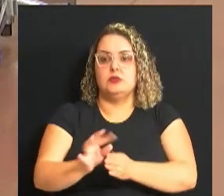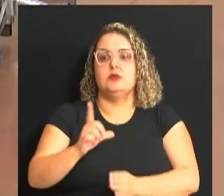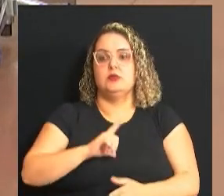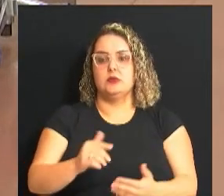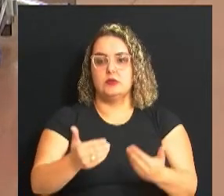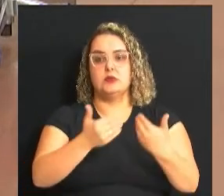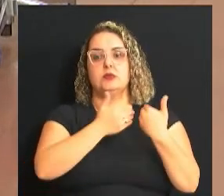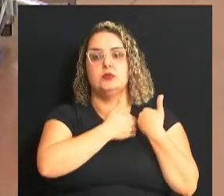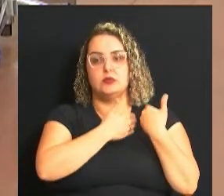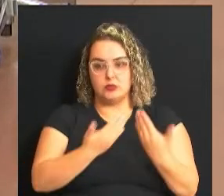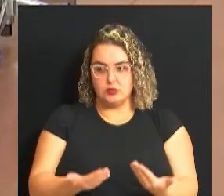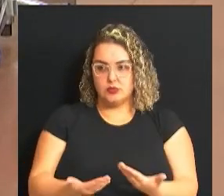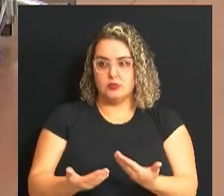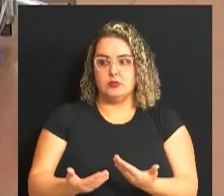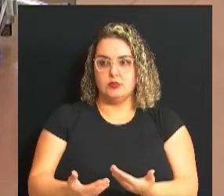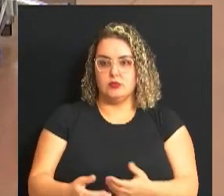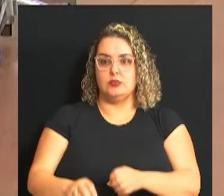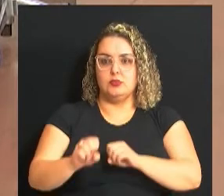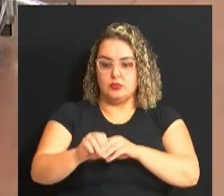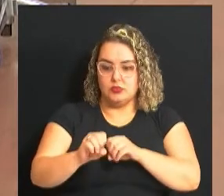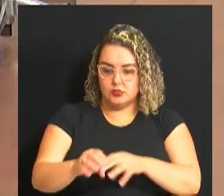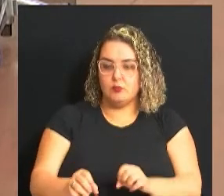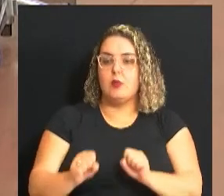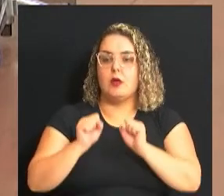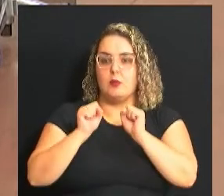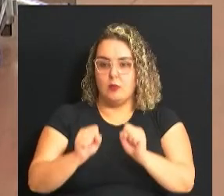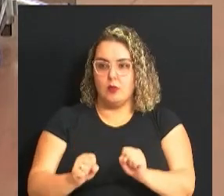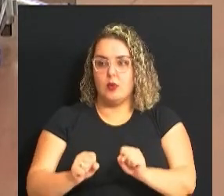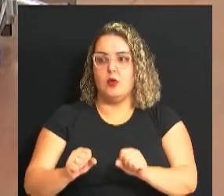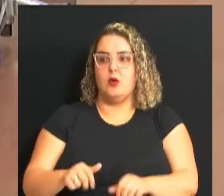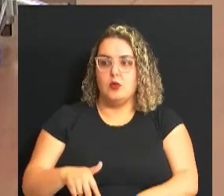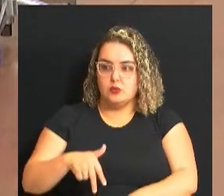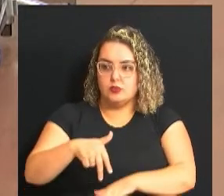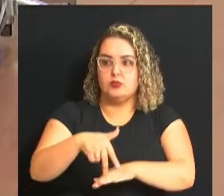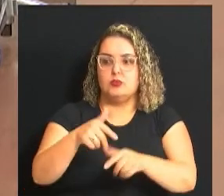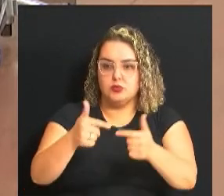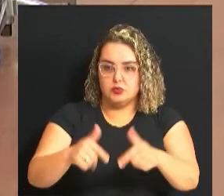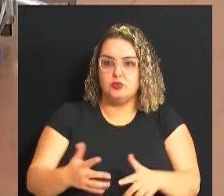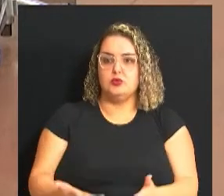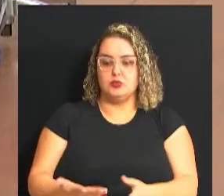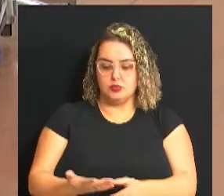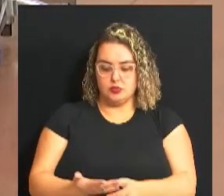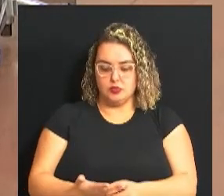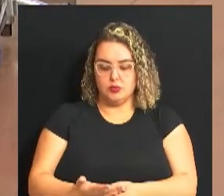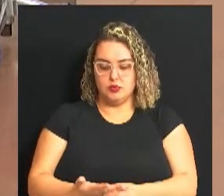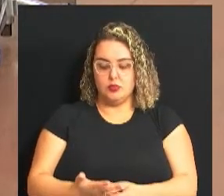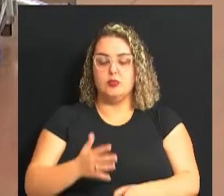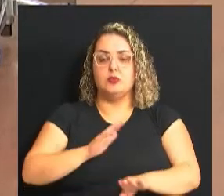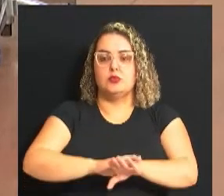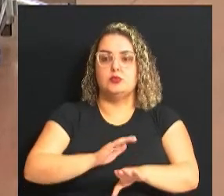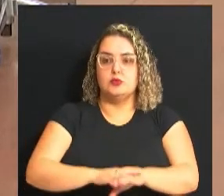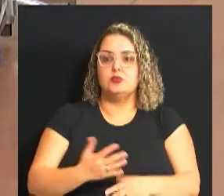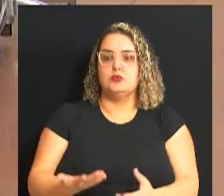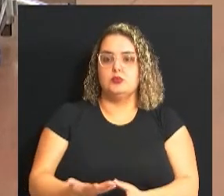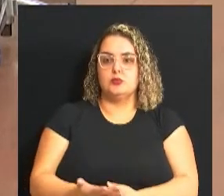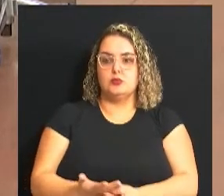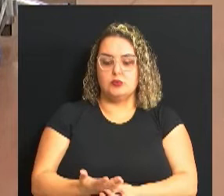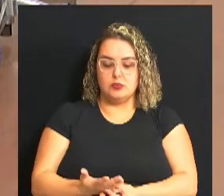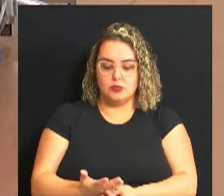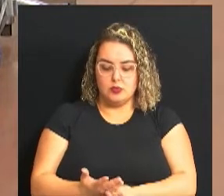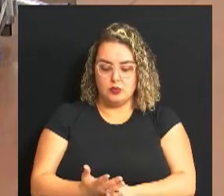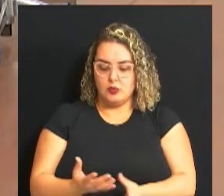responsabilidade de formá-los para que possam ocupar esse lugar e desempenhar suas funções com a máxima